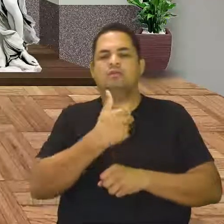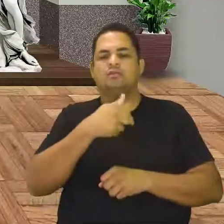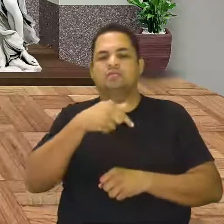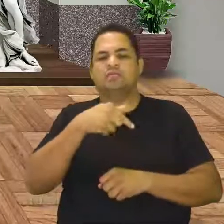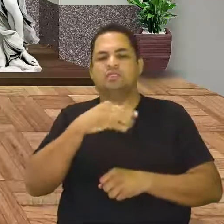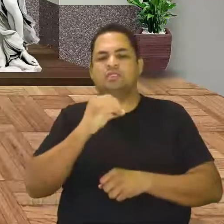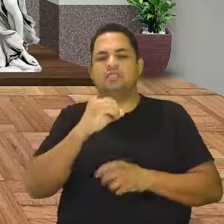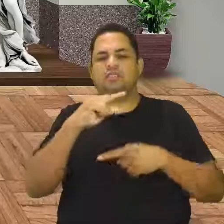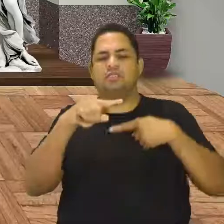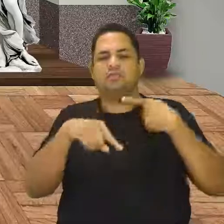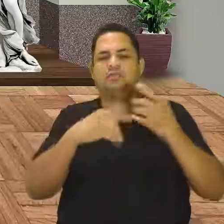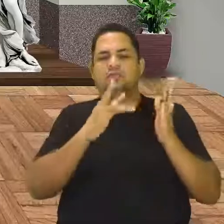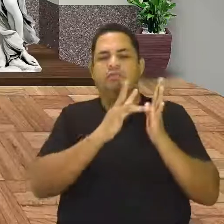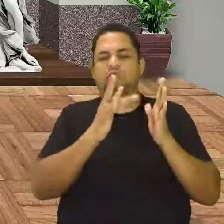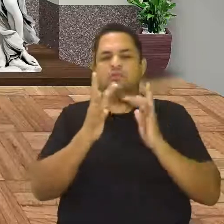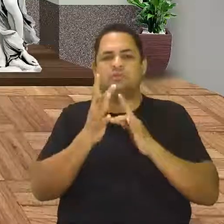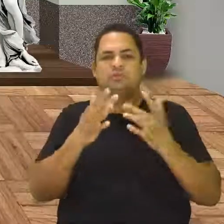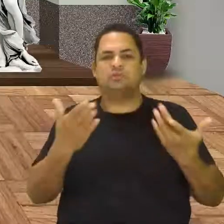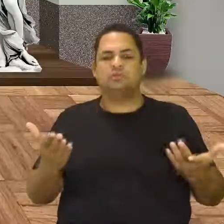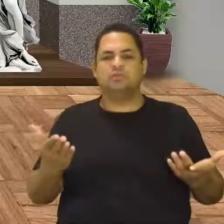nós ainda estávamos